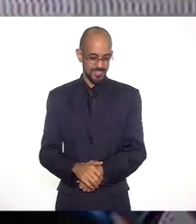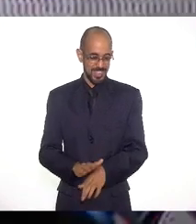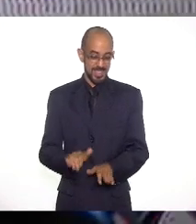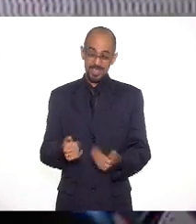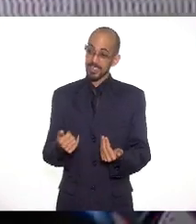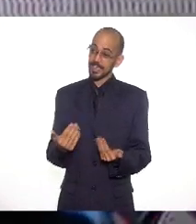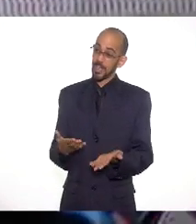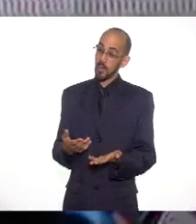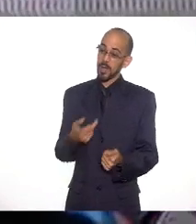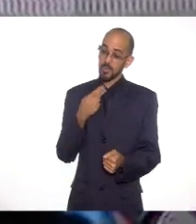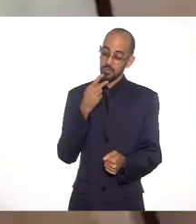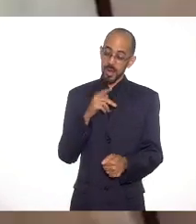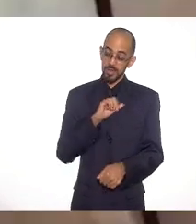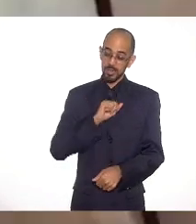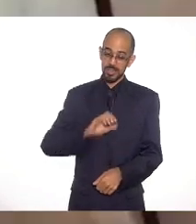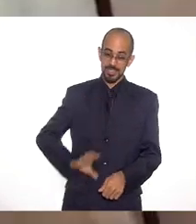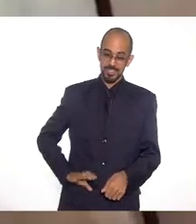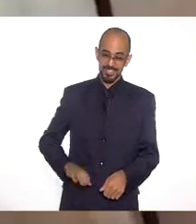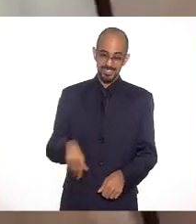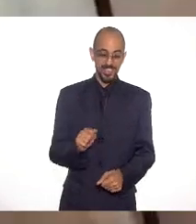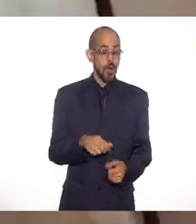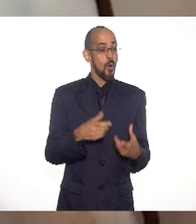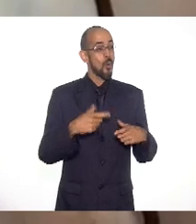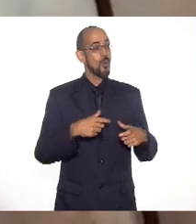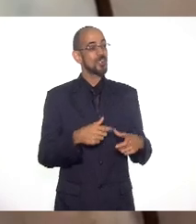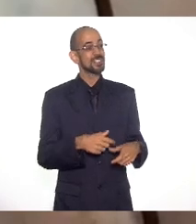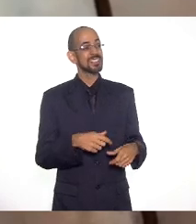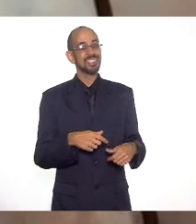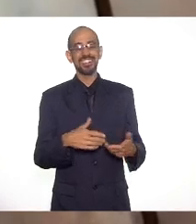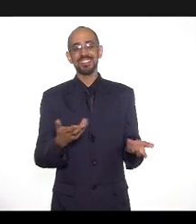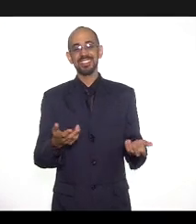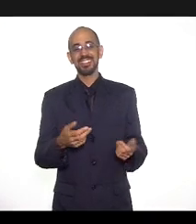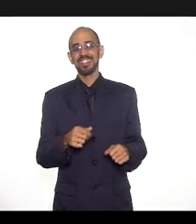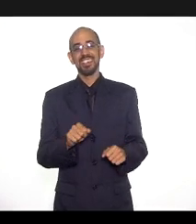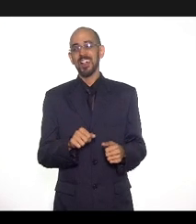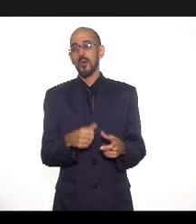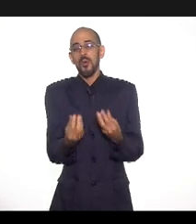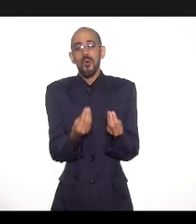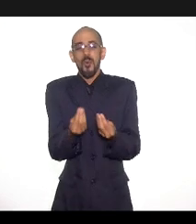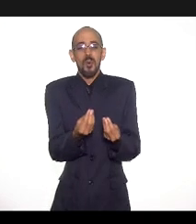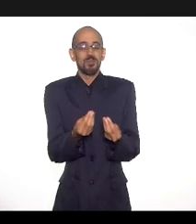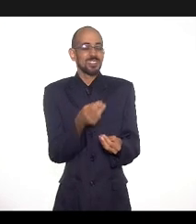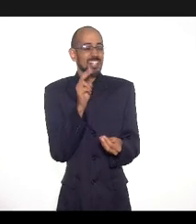o presidente André Siciliano, onde já se viu isso? Não pode se ver.